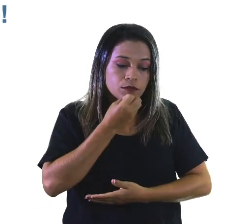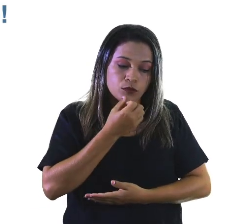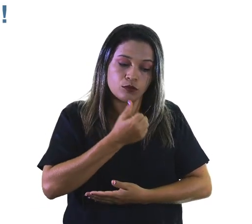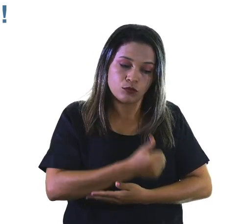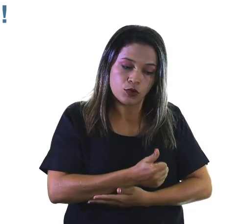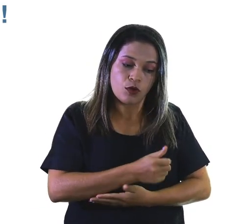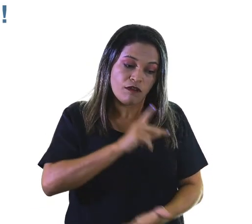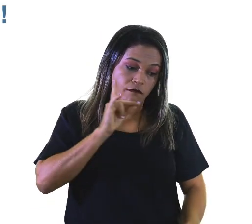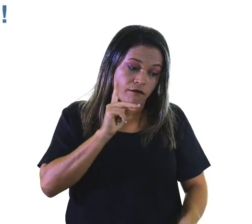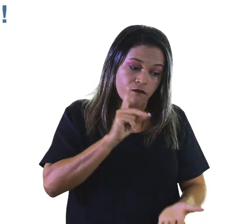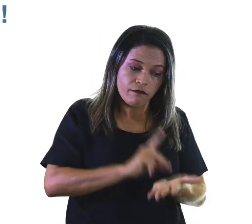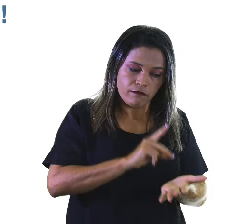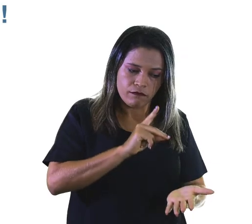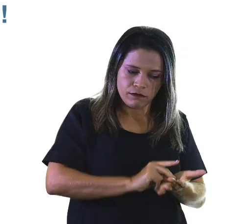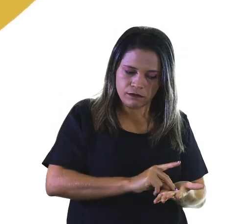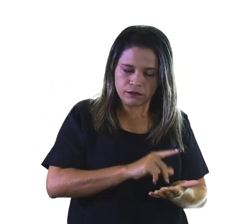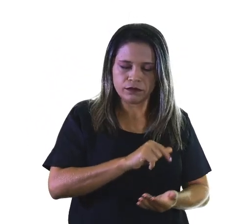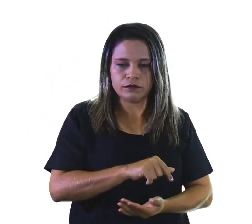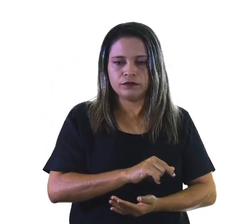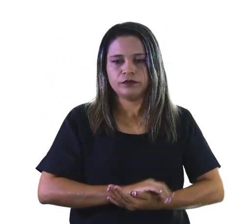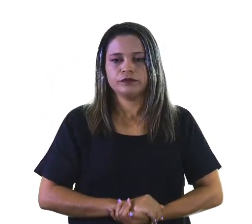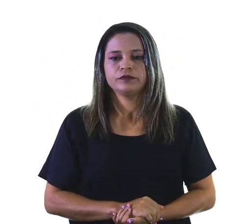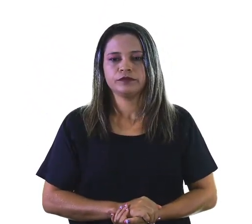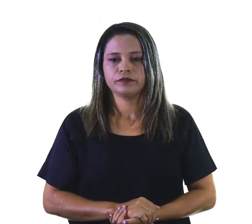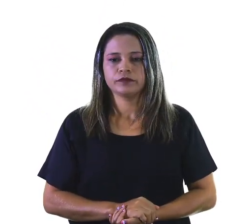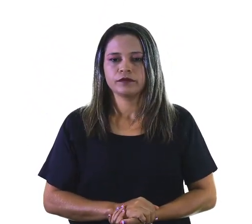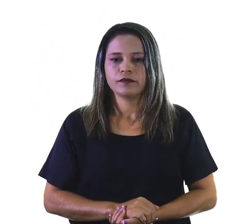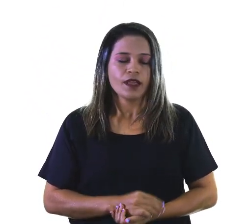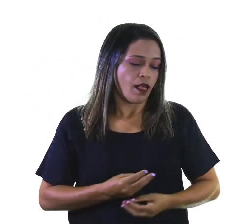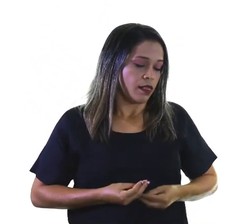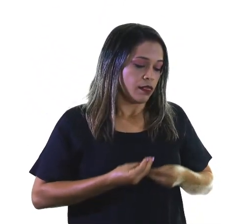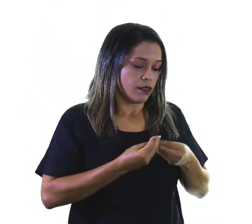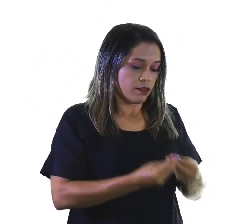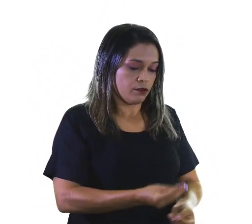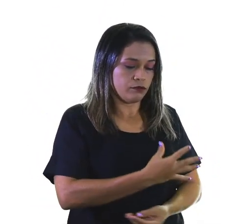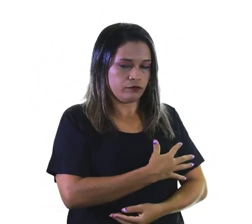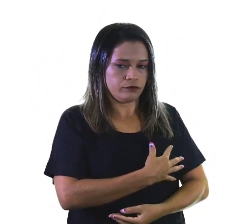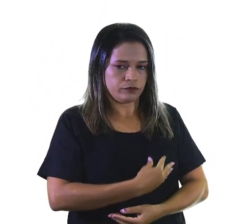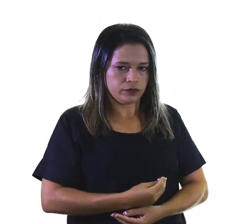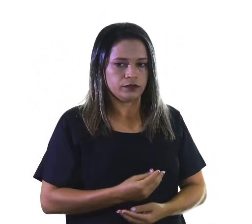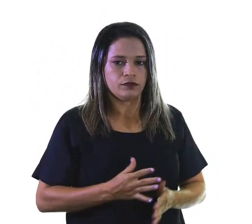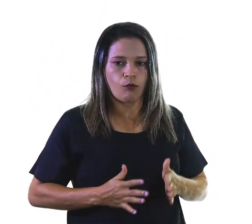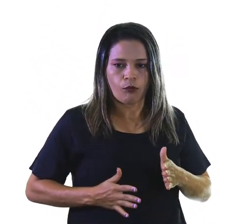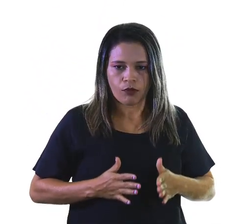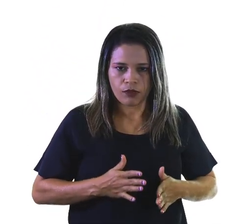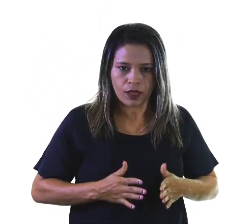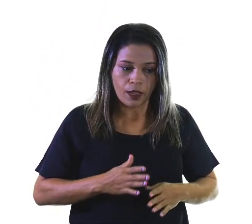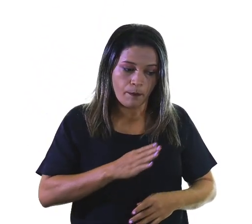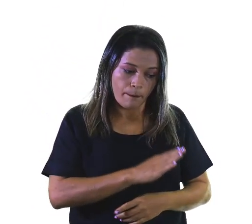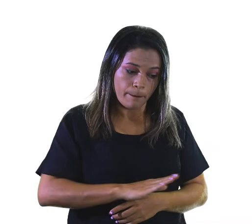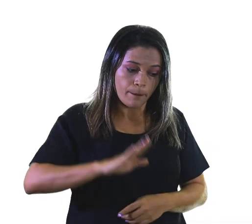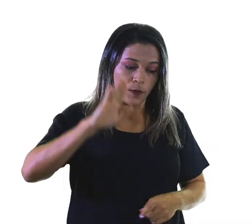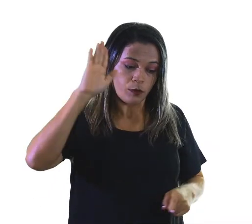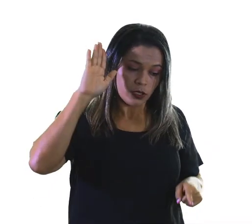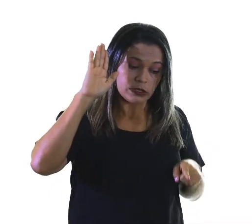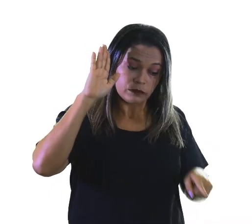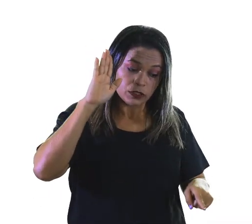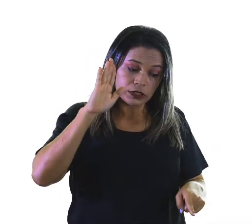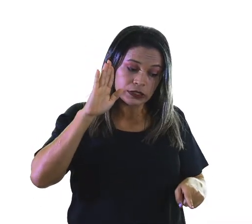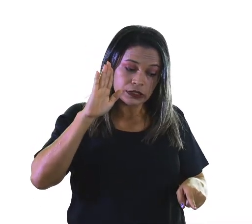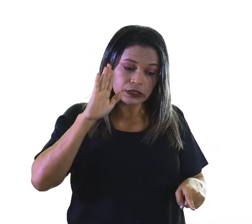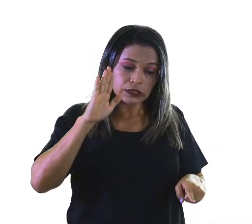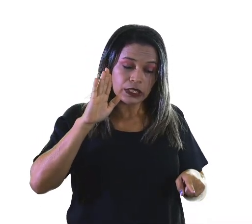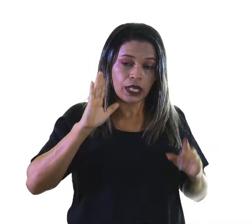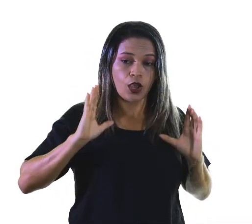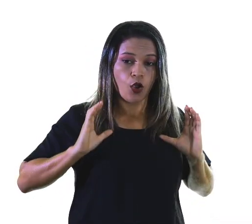e verdadeiro. Ela deu vida ao boneco e prometeu que, se ele se